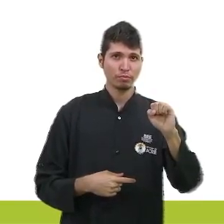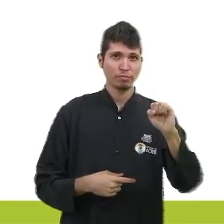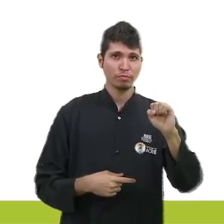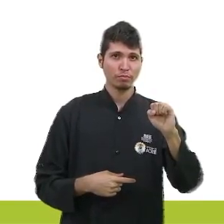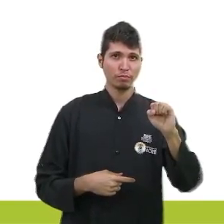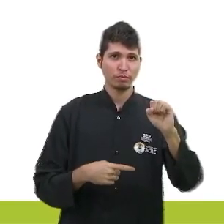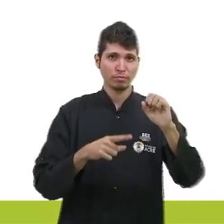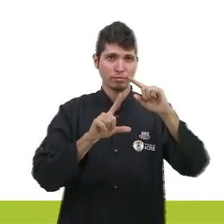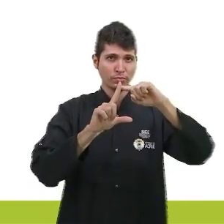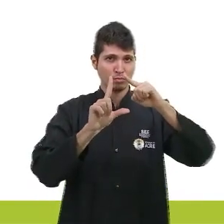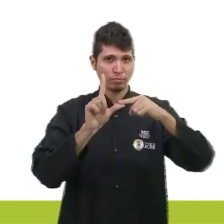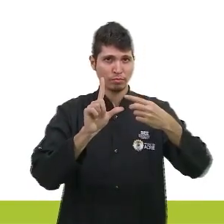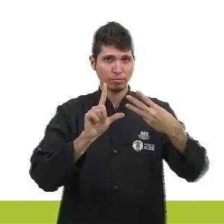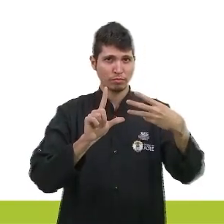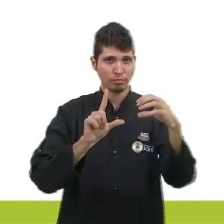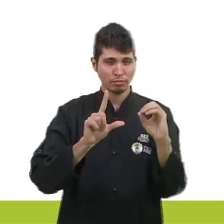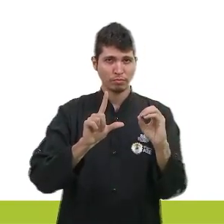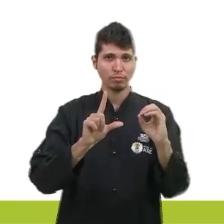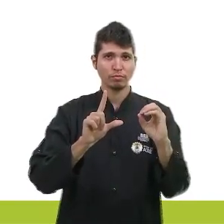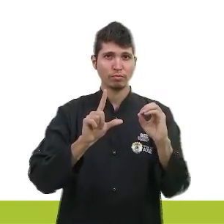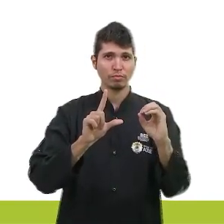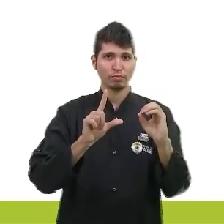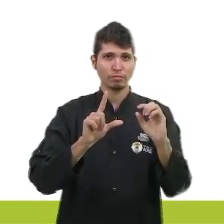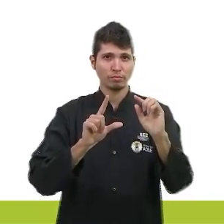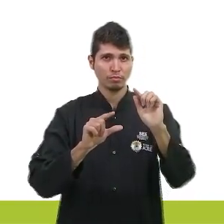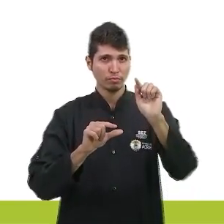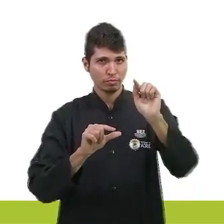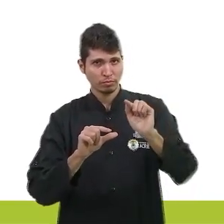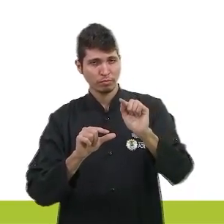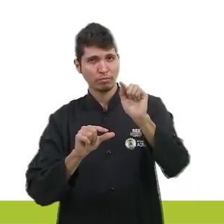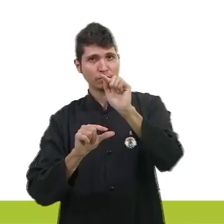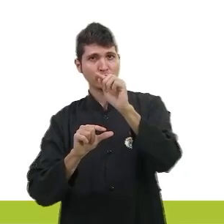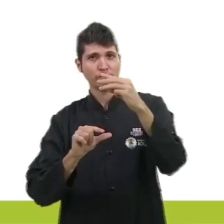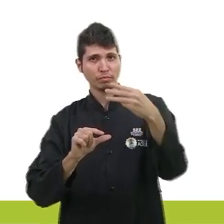de 30 graus é raiz de 3 sobre 2.